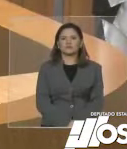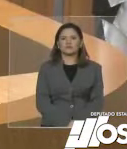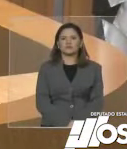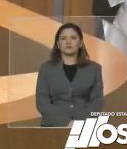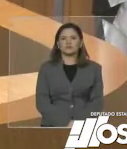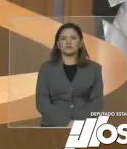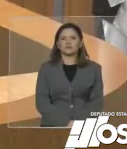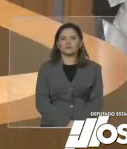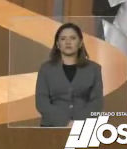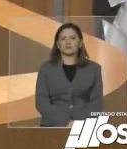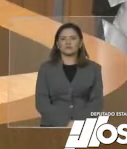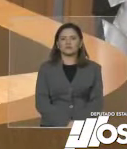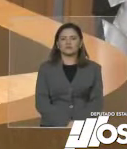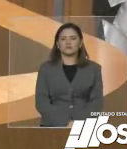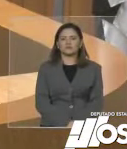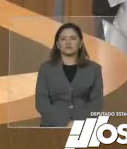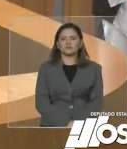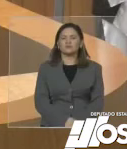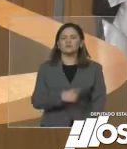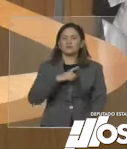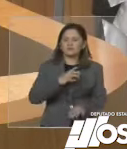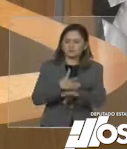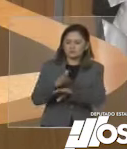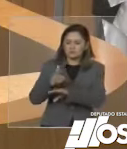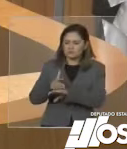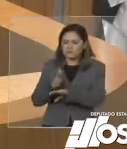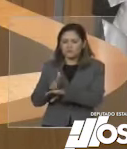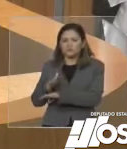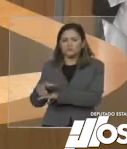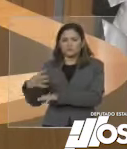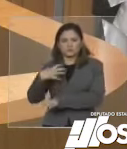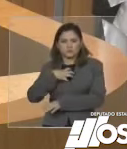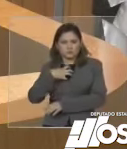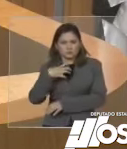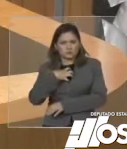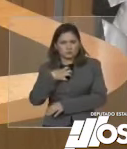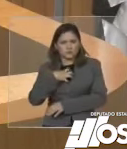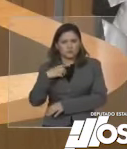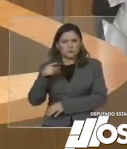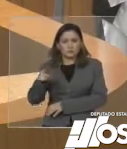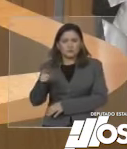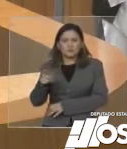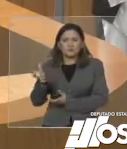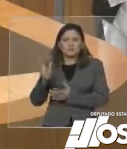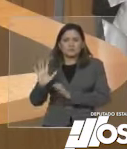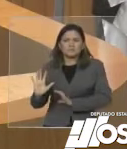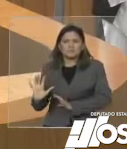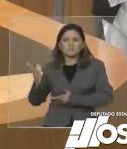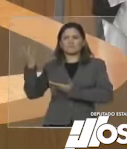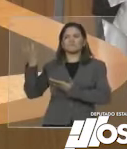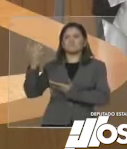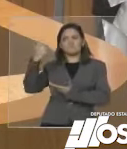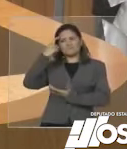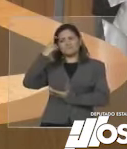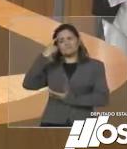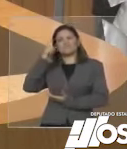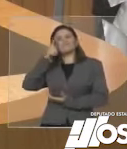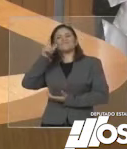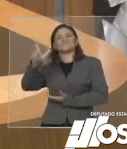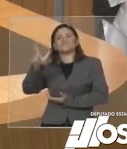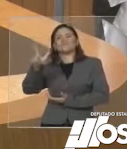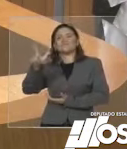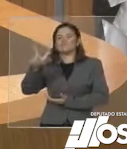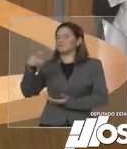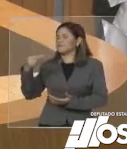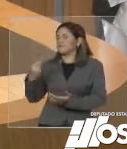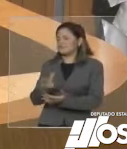todo um preparatório que o Bahia fez para festejar o título, tendo em